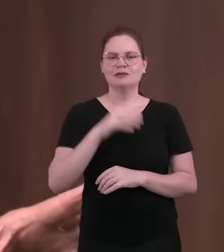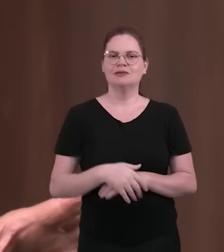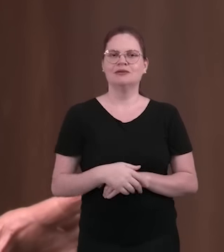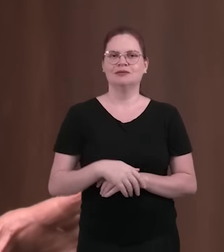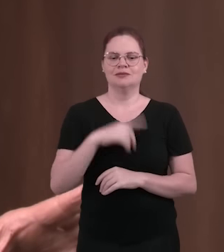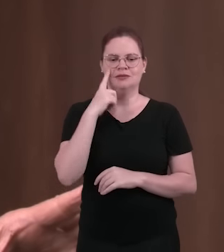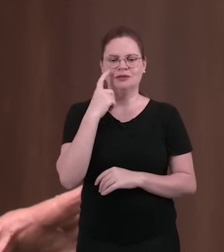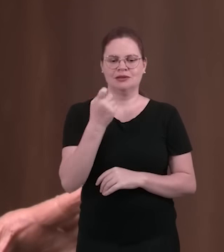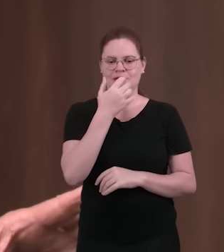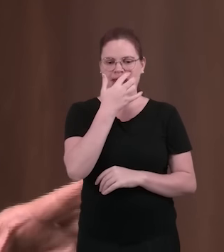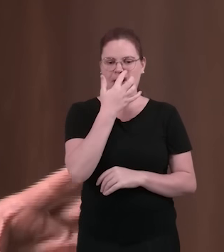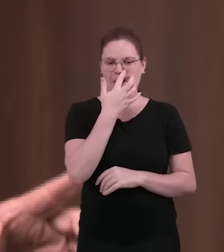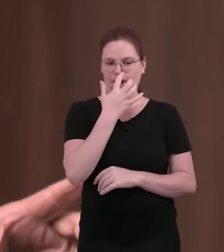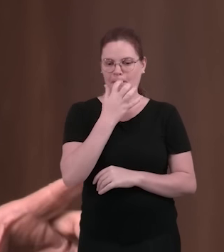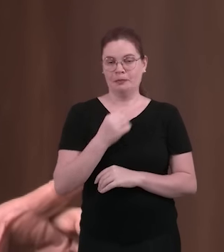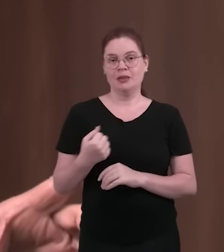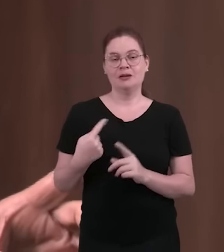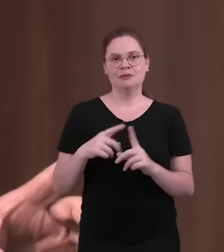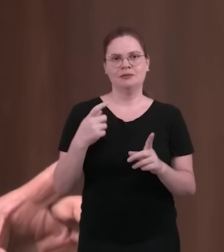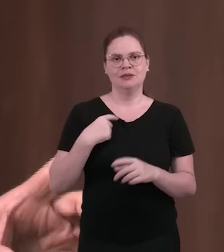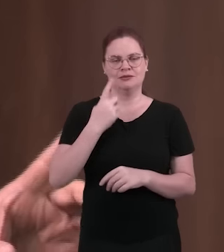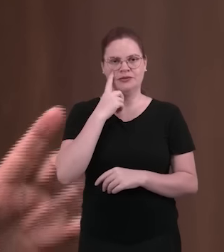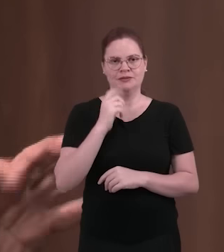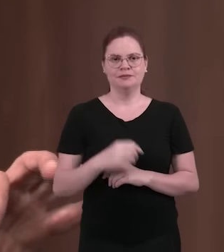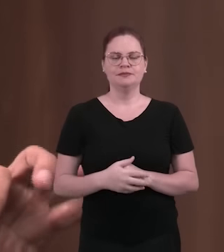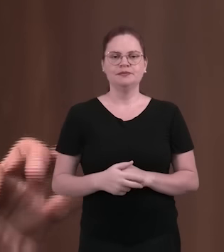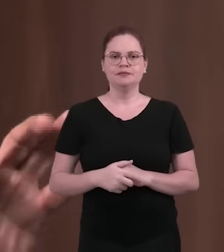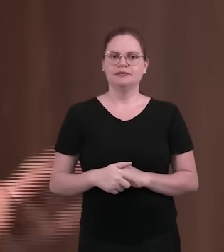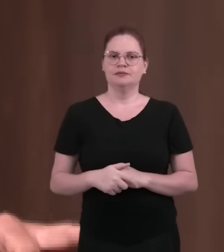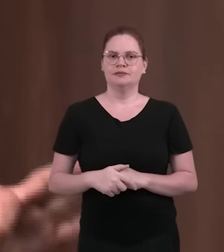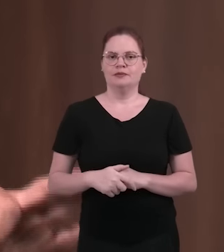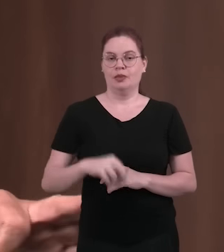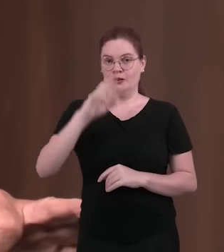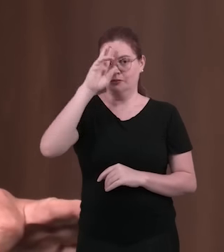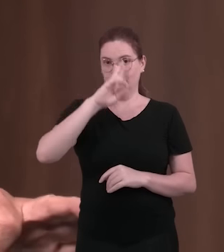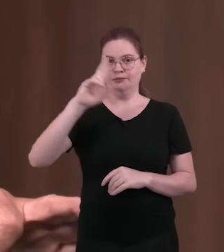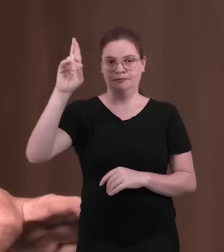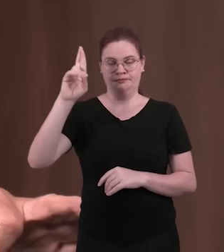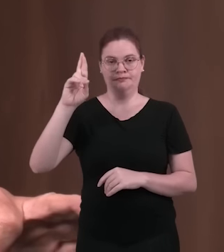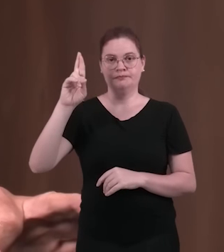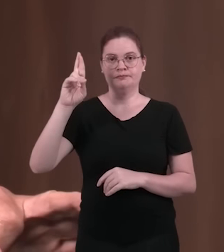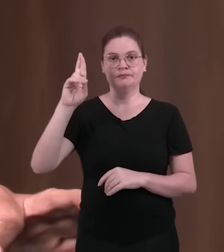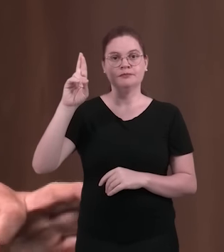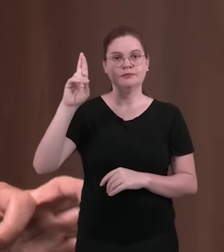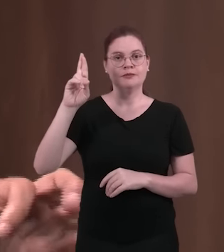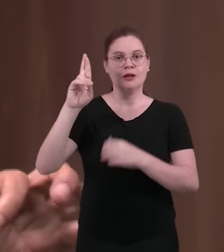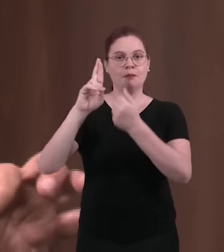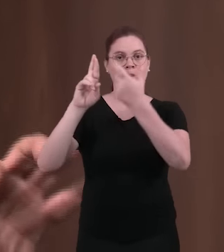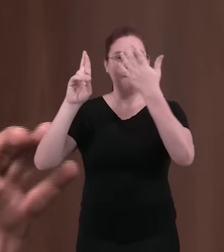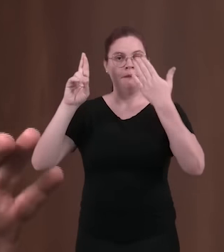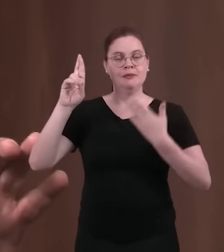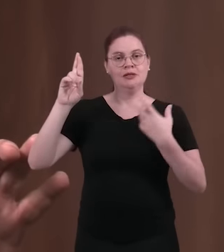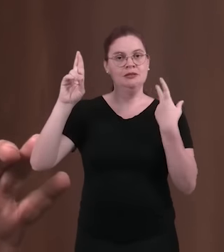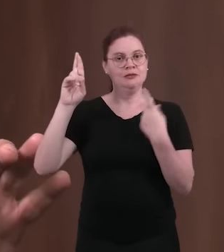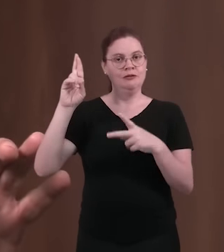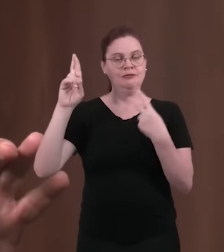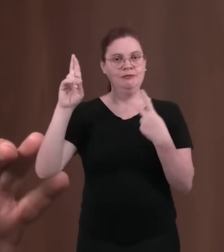surgiu. Mas veja, a bênção do Senhor, ela é